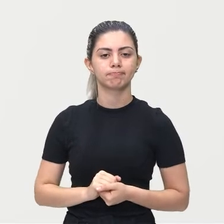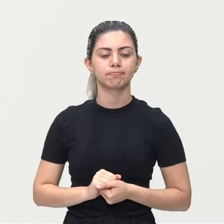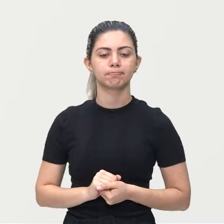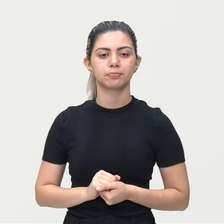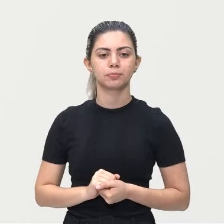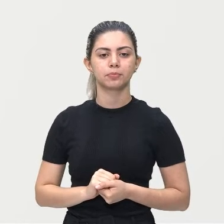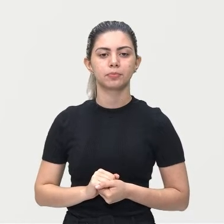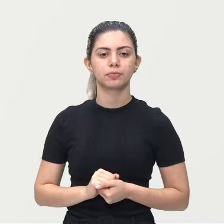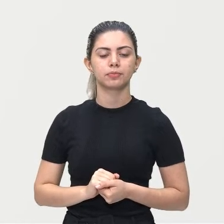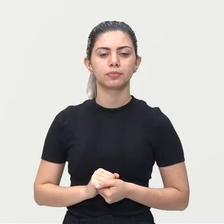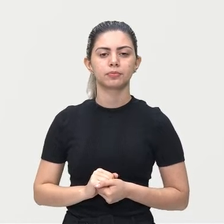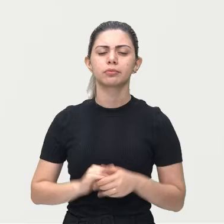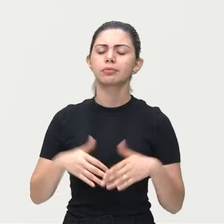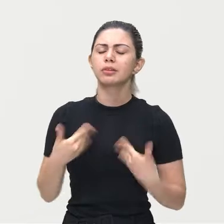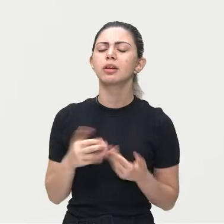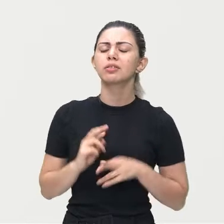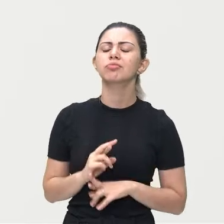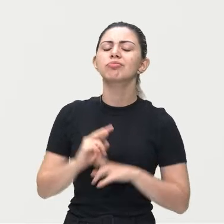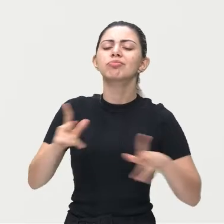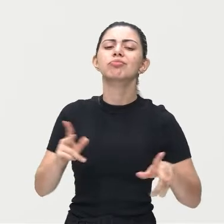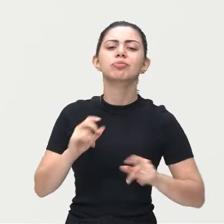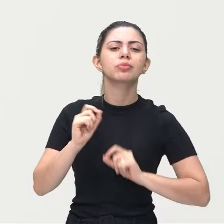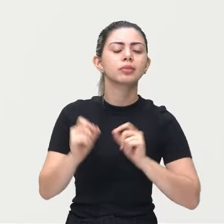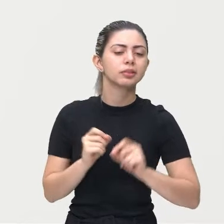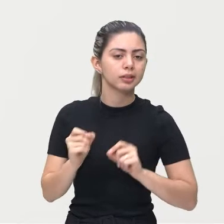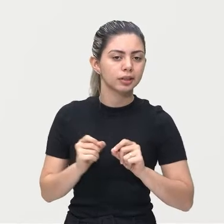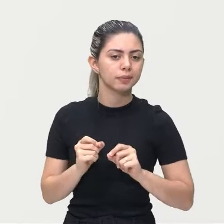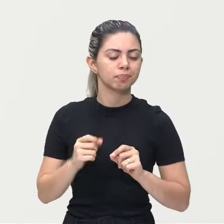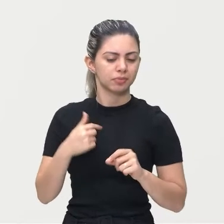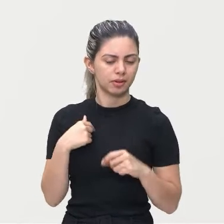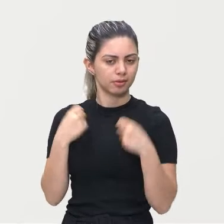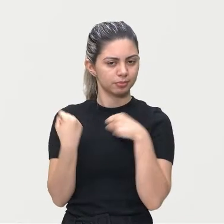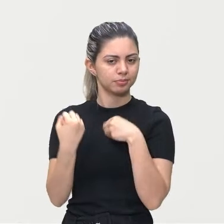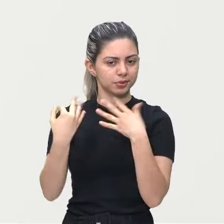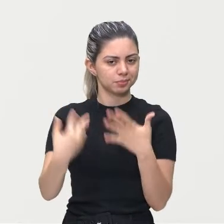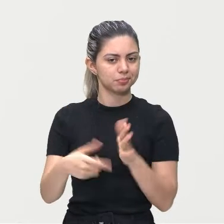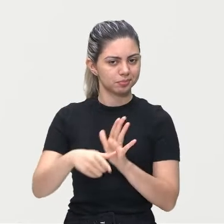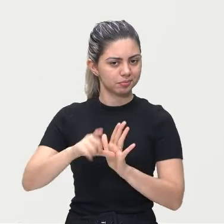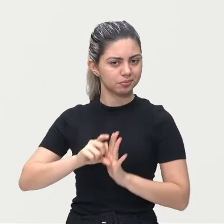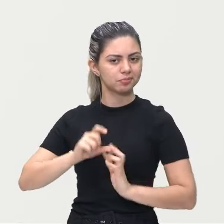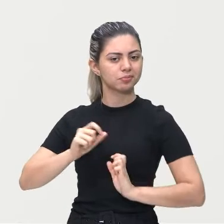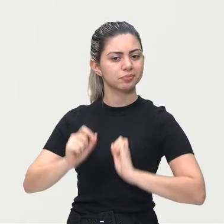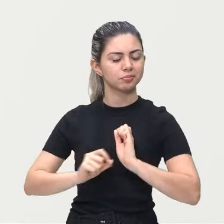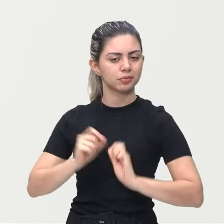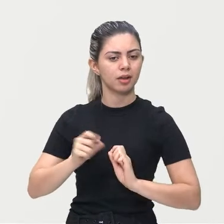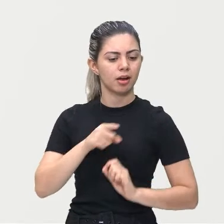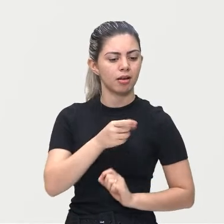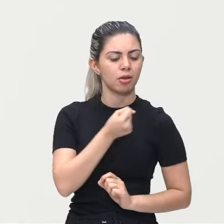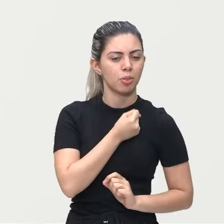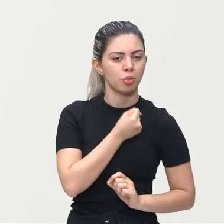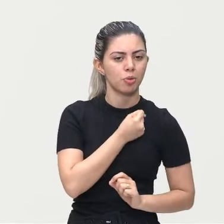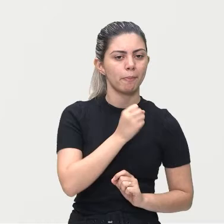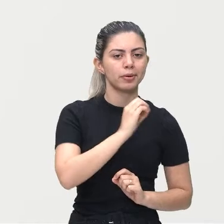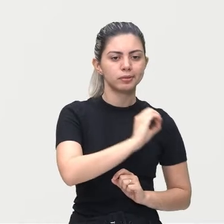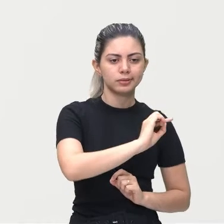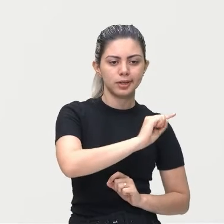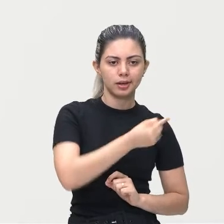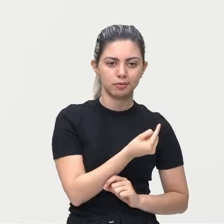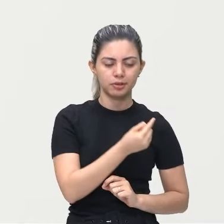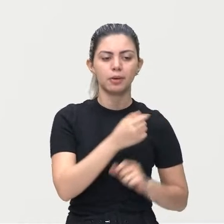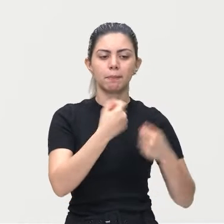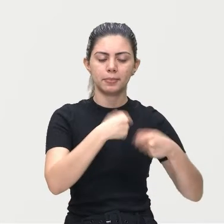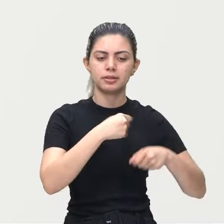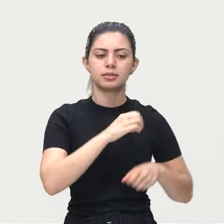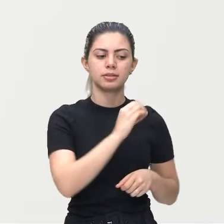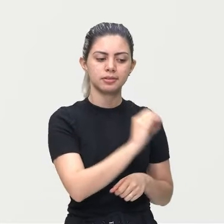qual é a diferença de um para o outro? O professor explicou anteriormente que quando o número está na forma decimal, eu vou colocar vírgula